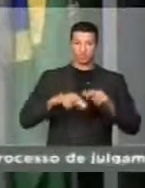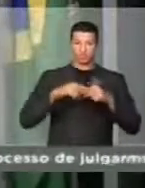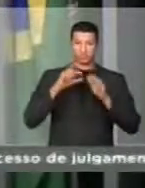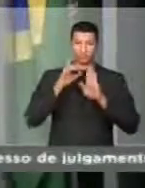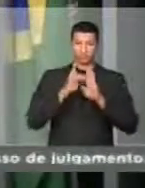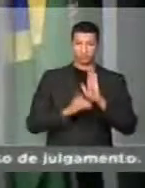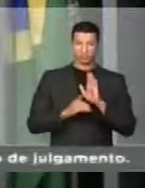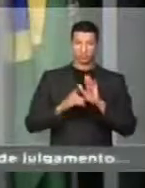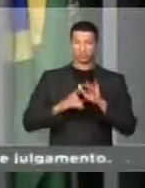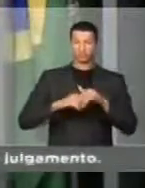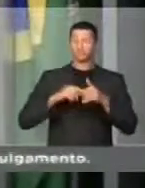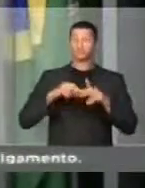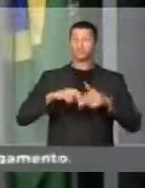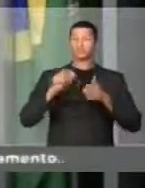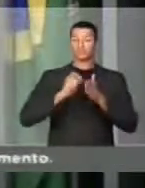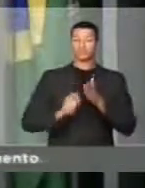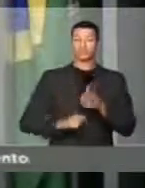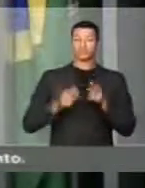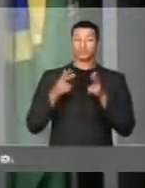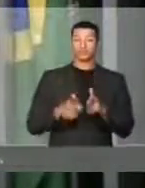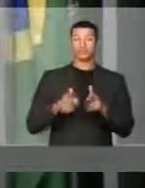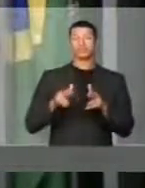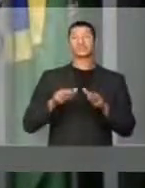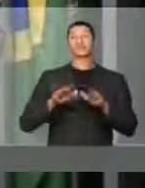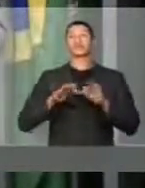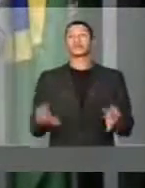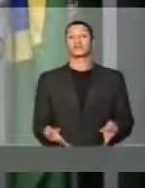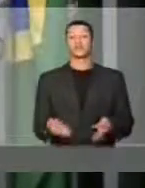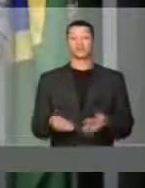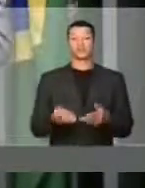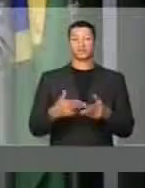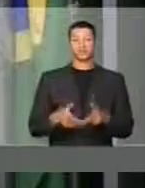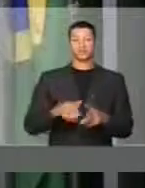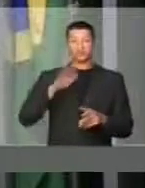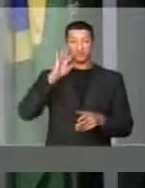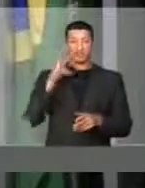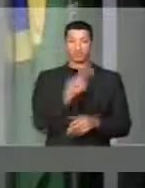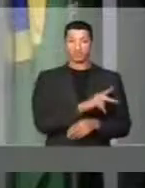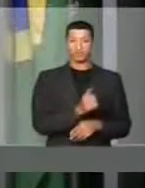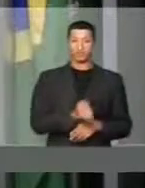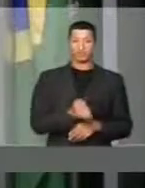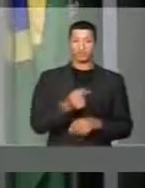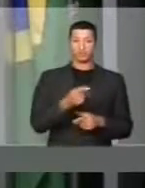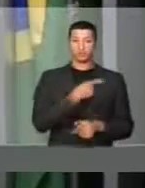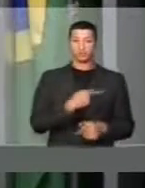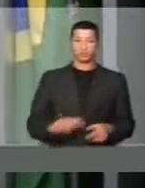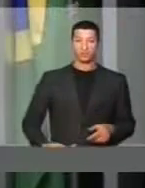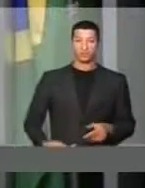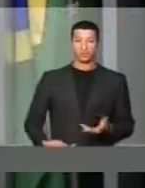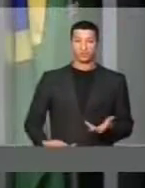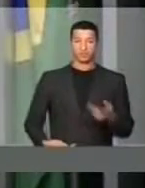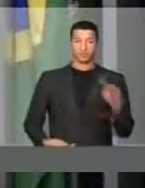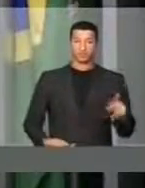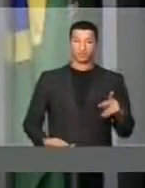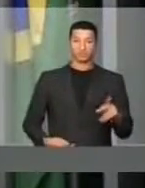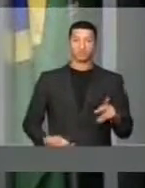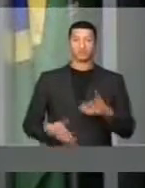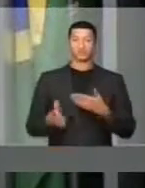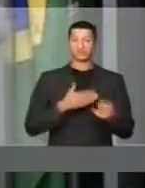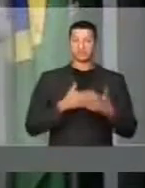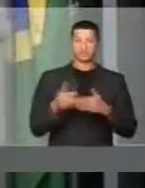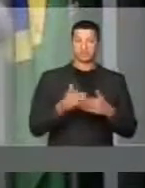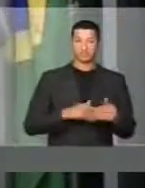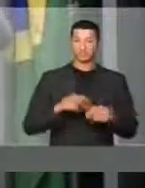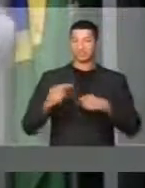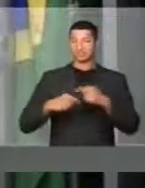decreto, por uma canetada, como se a simples decisão de um presidente da República, independente